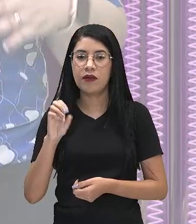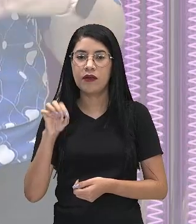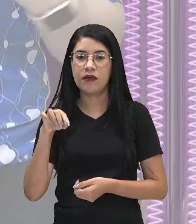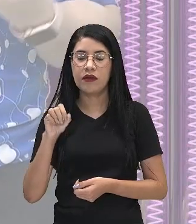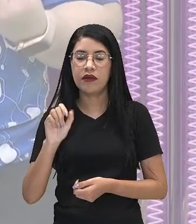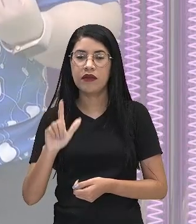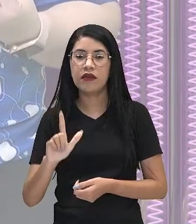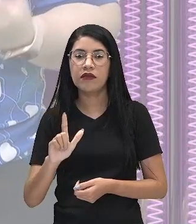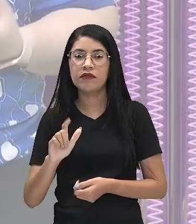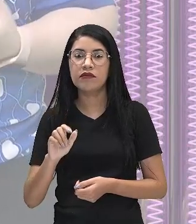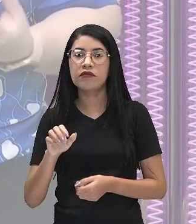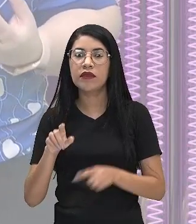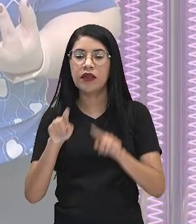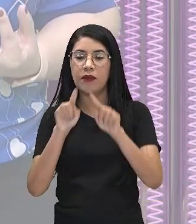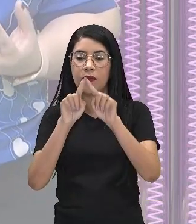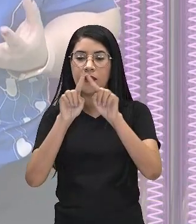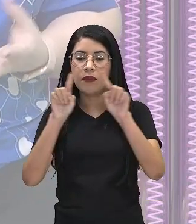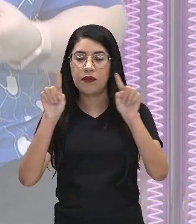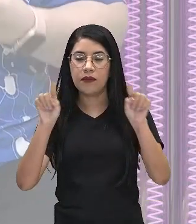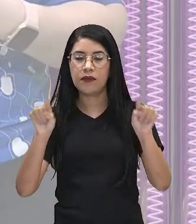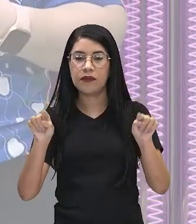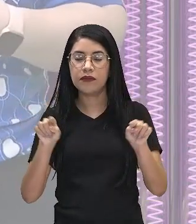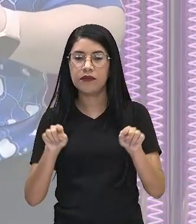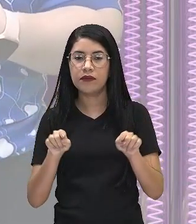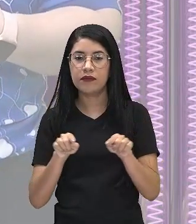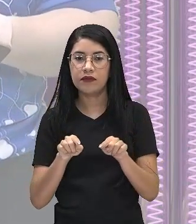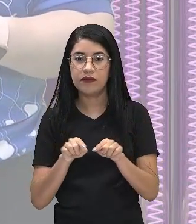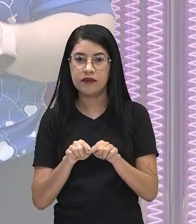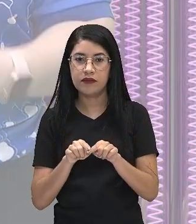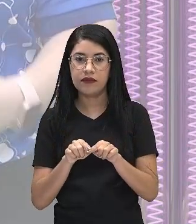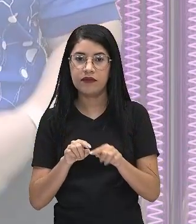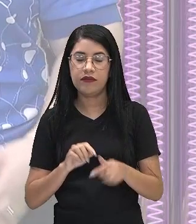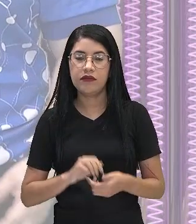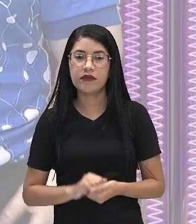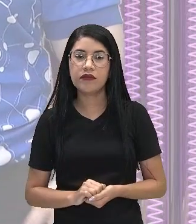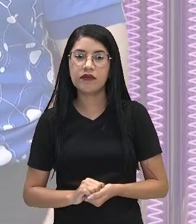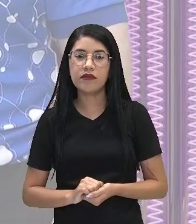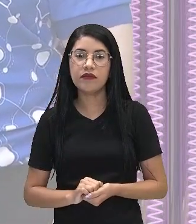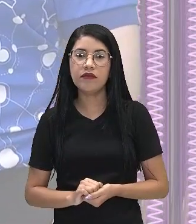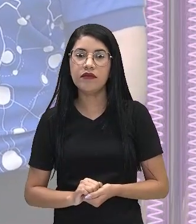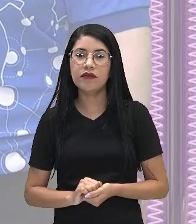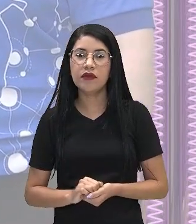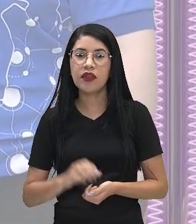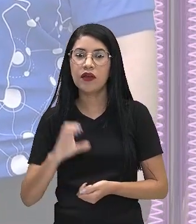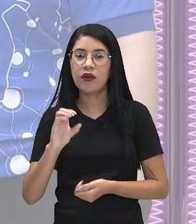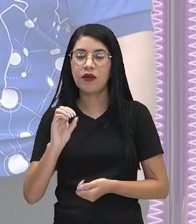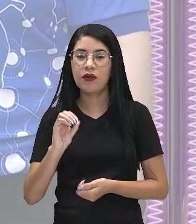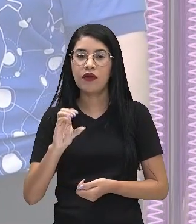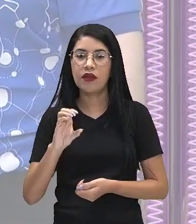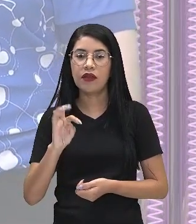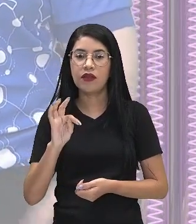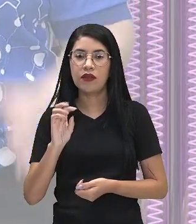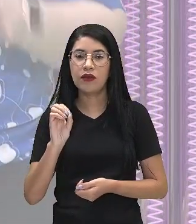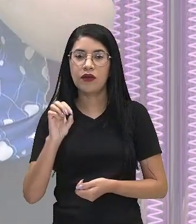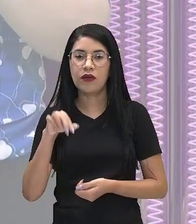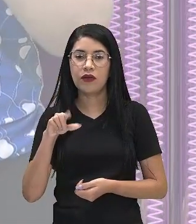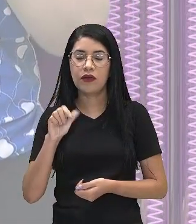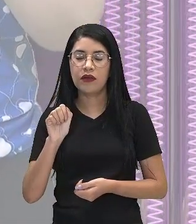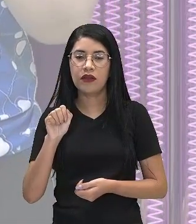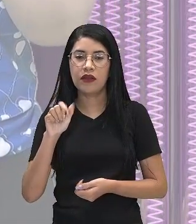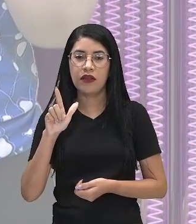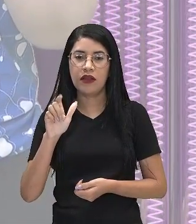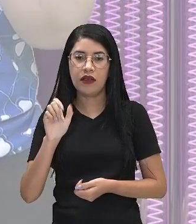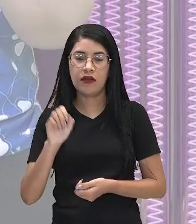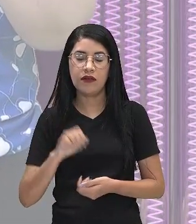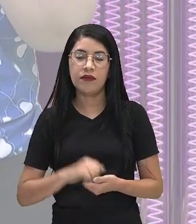inferior, tem forma de um heptágono, certo? E o último aqui é a forma de um octógono, né? A base